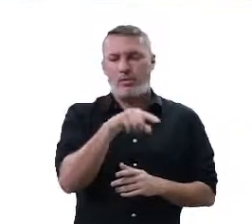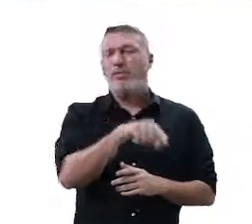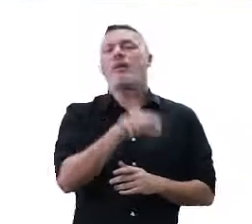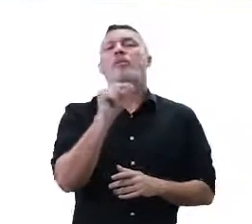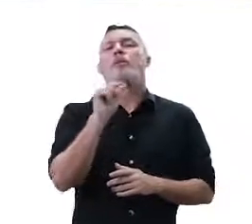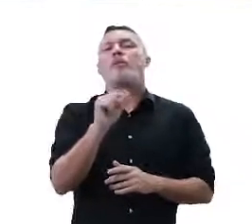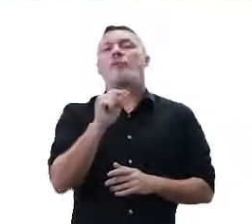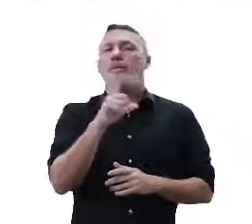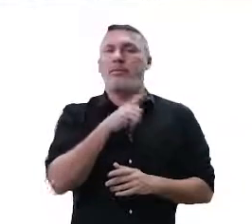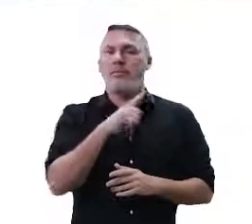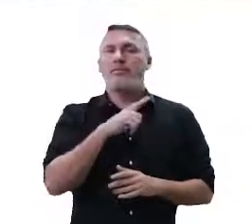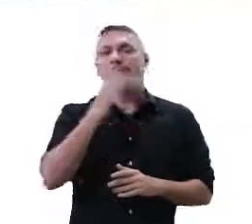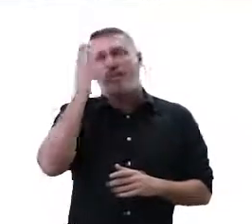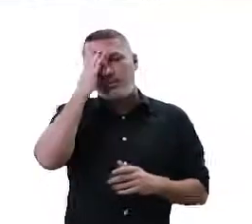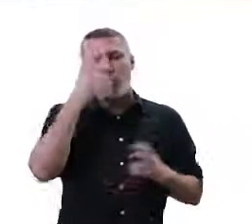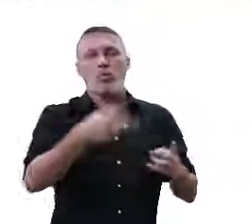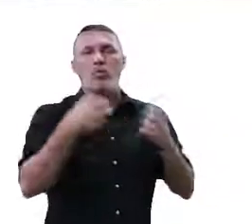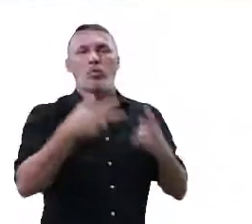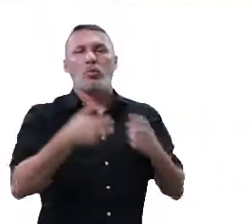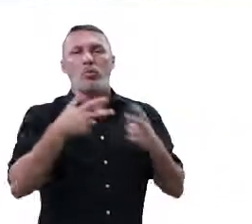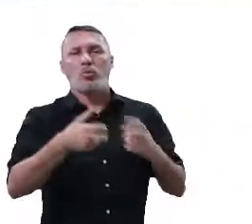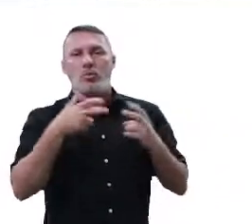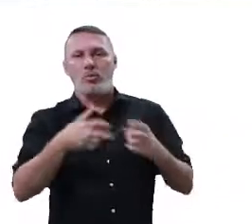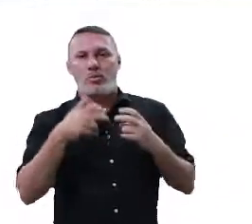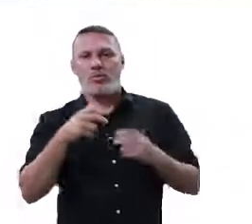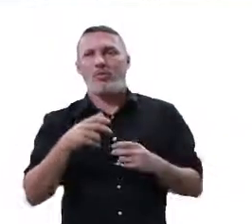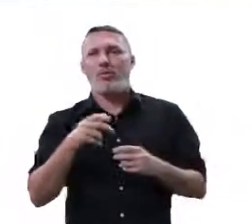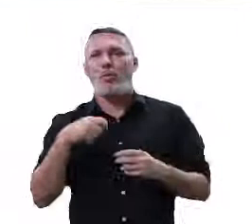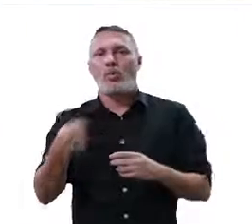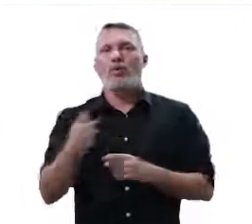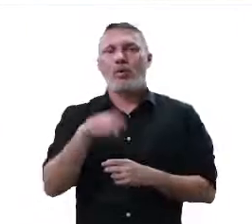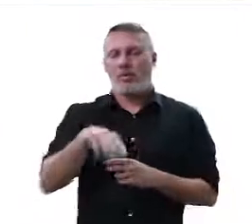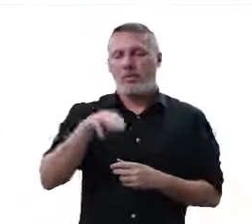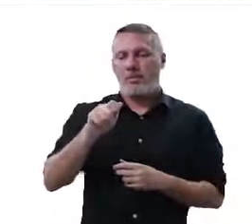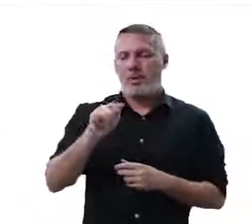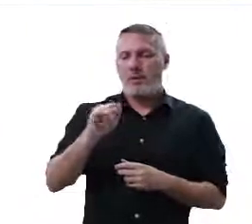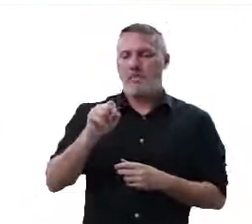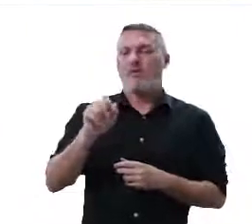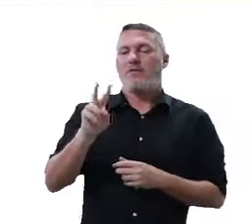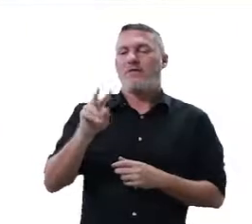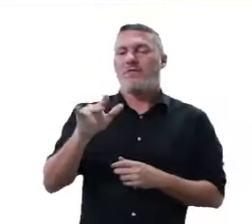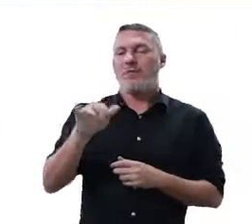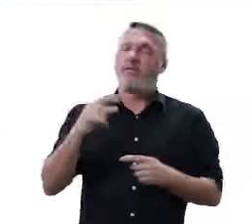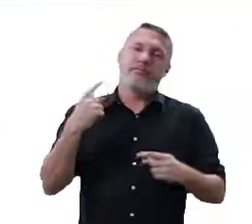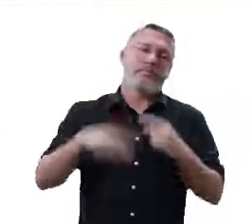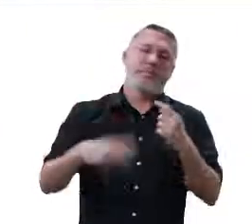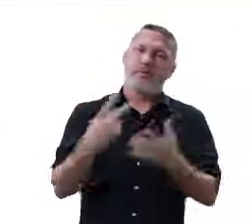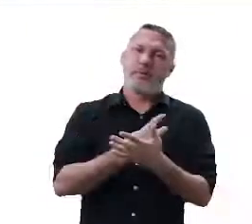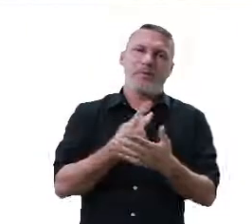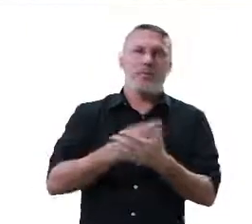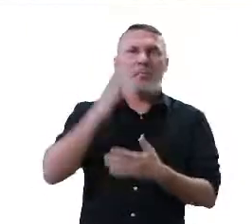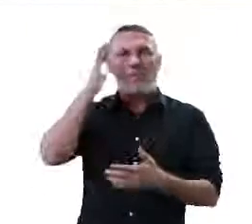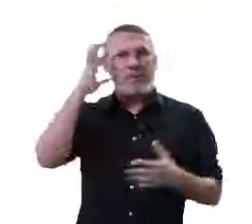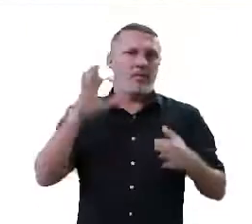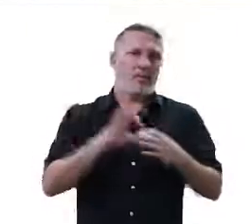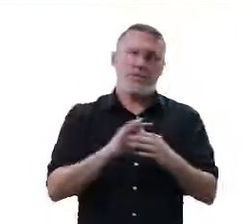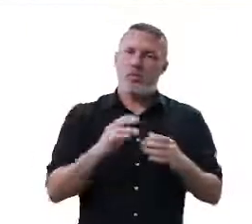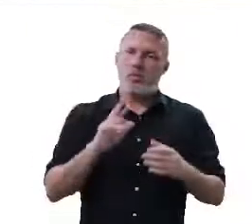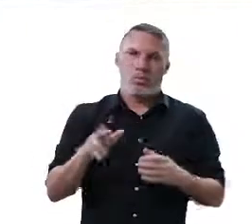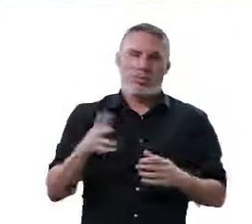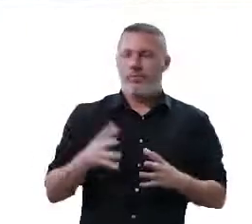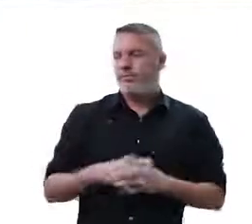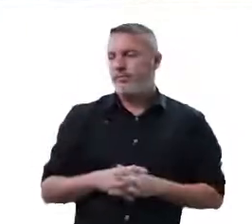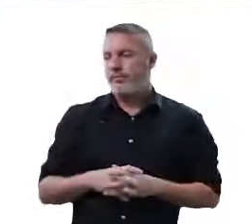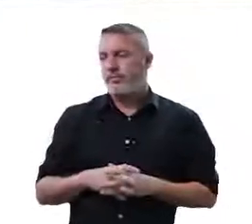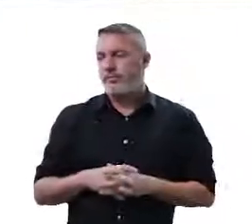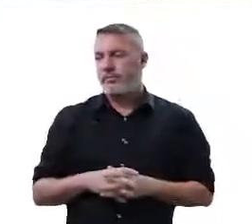se constitui num processo de exploração dessa mão de obra operária, então tá errado, né? Não pode ser pensado dessa